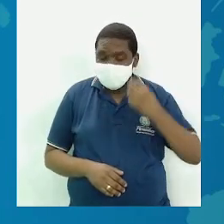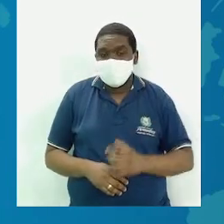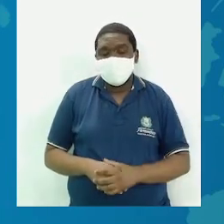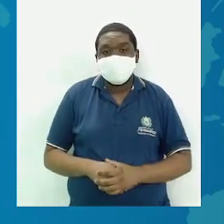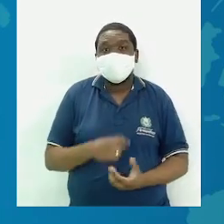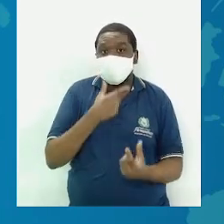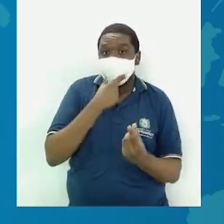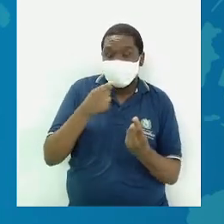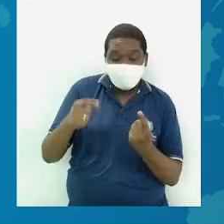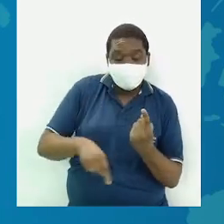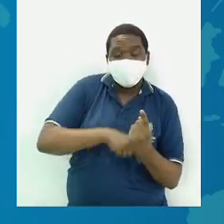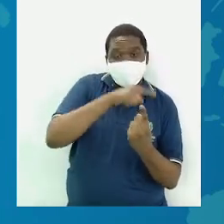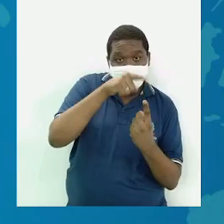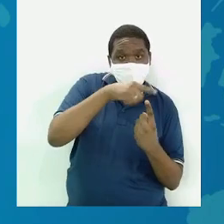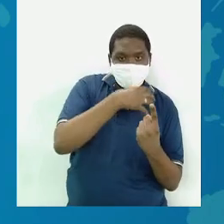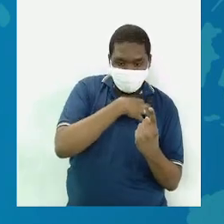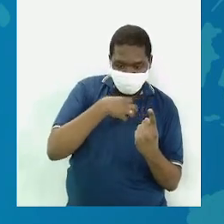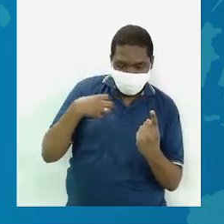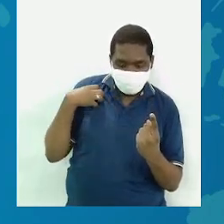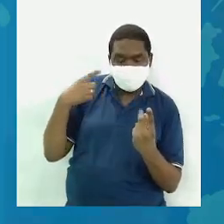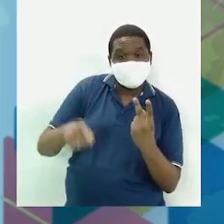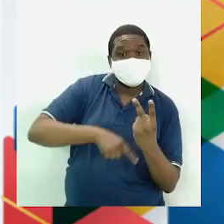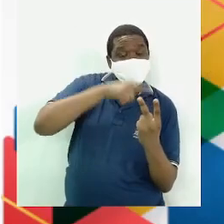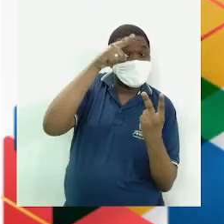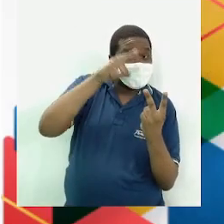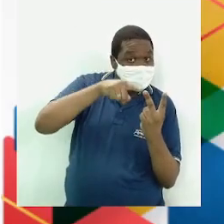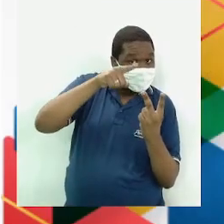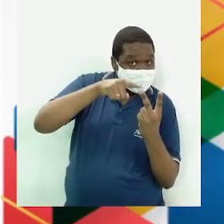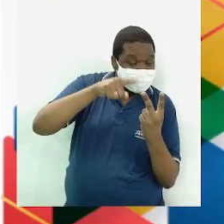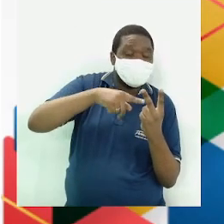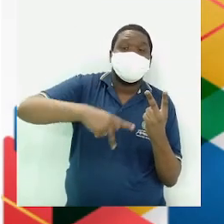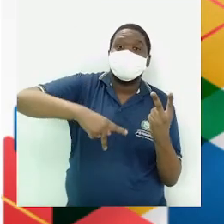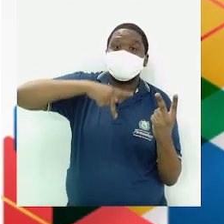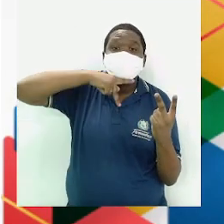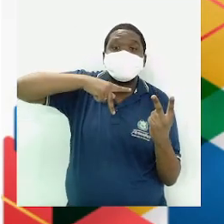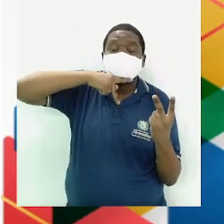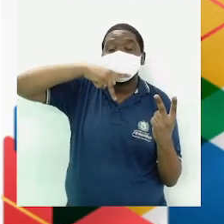dos nossos pensadores é Platão. Platão,